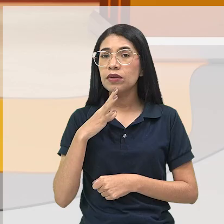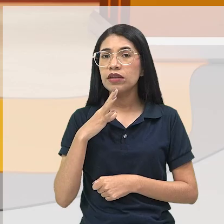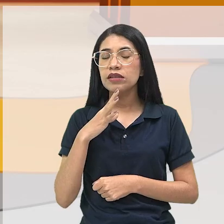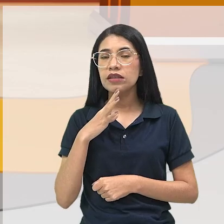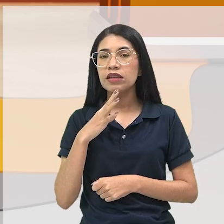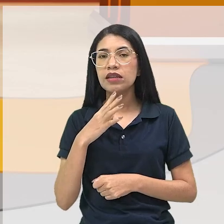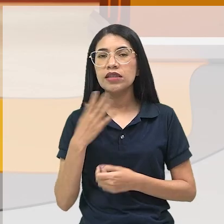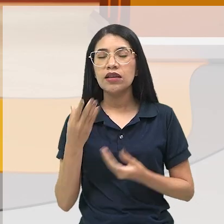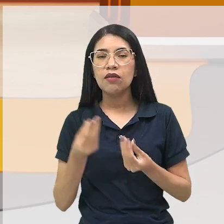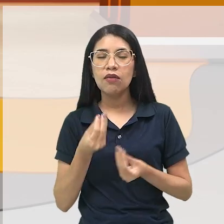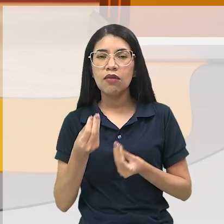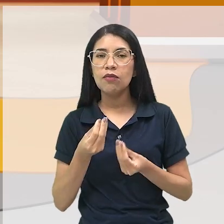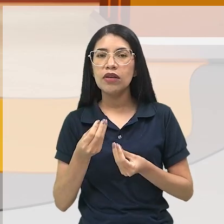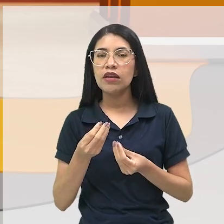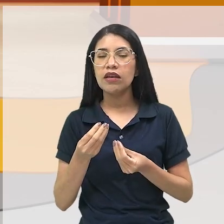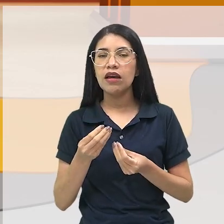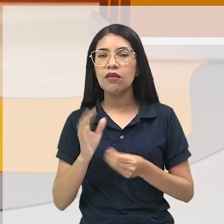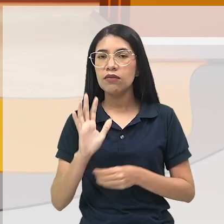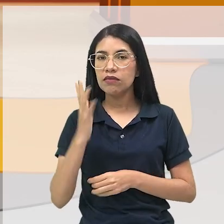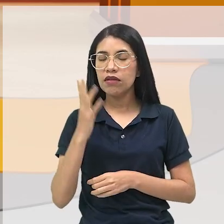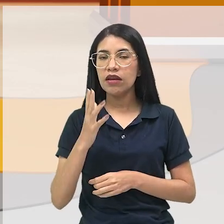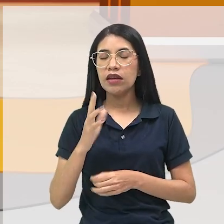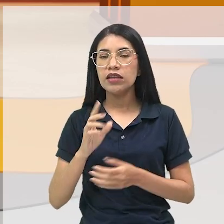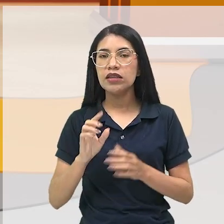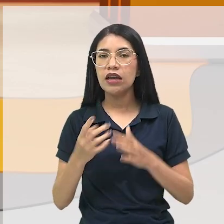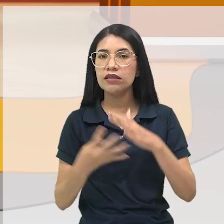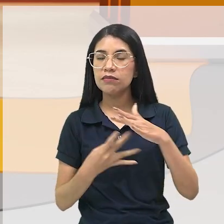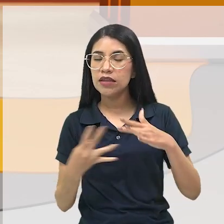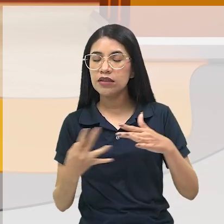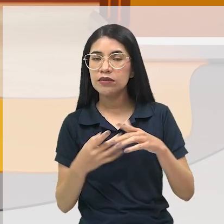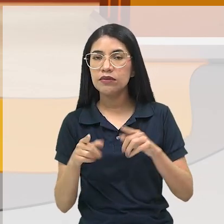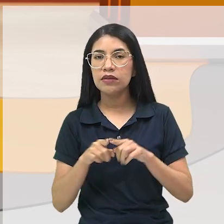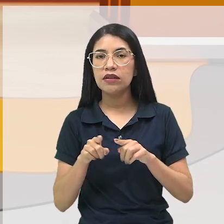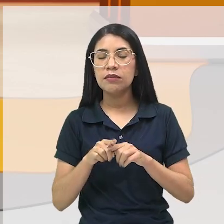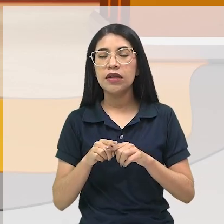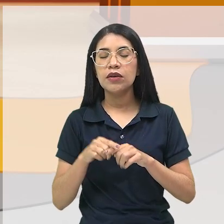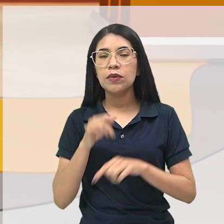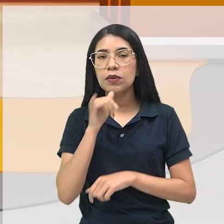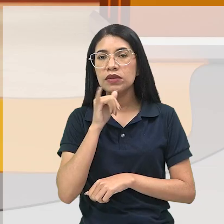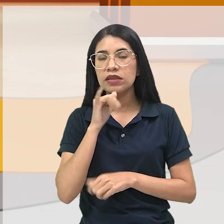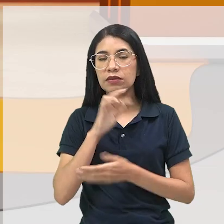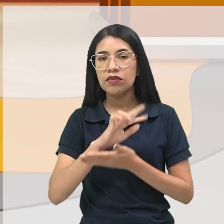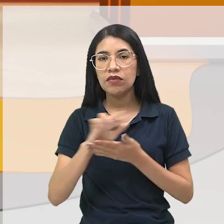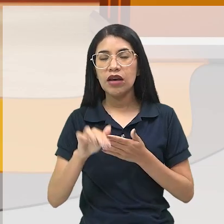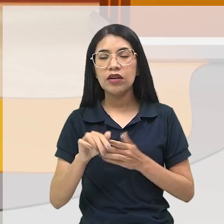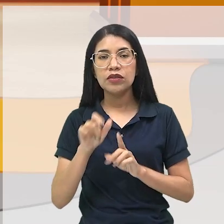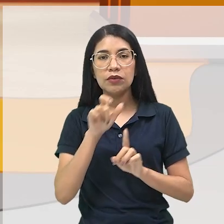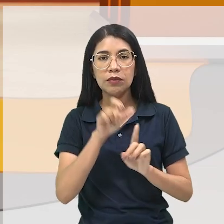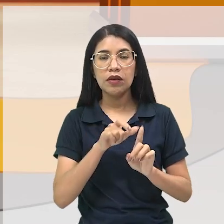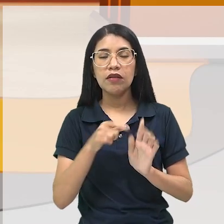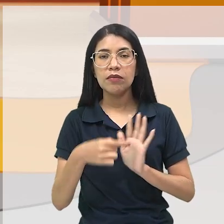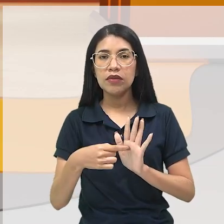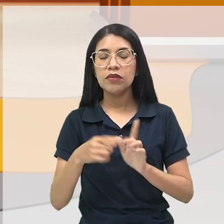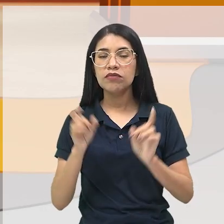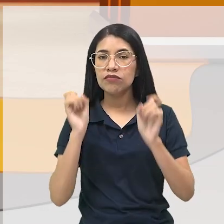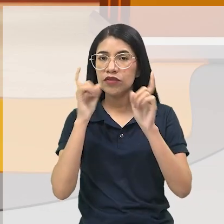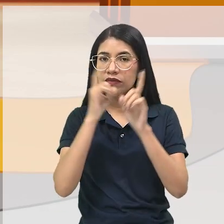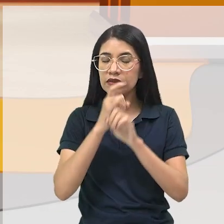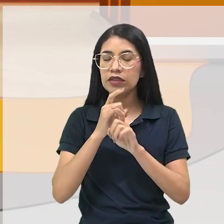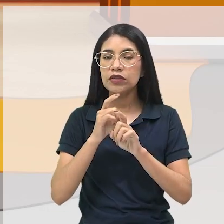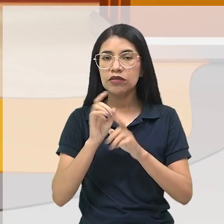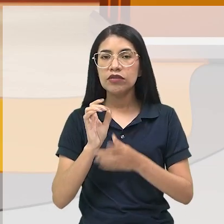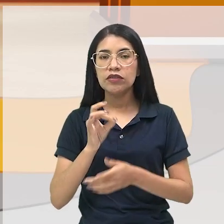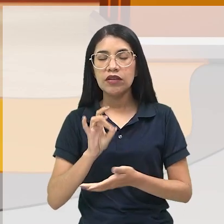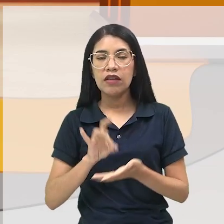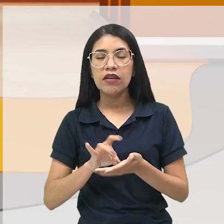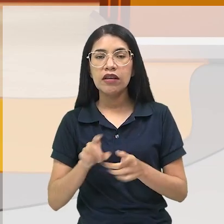tem que saber como é que funciona, né, Kurumi? A questão das migrações. Os exemplos que o Kurumi trouxe realmente são muito complicados e